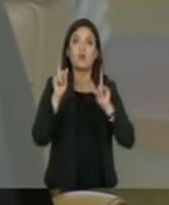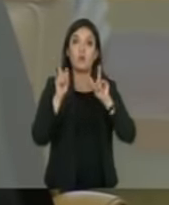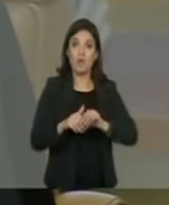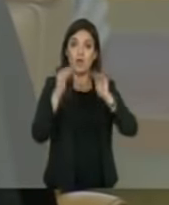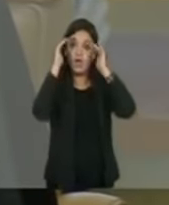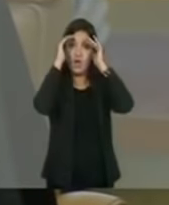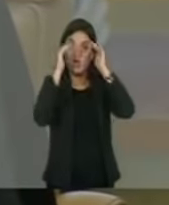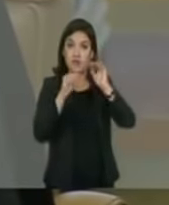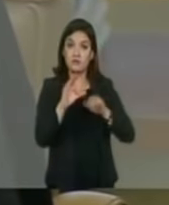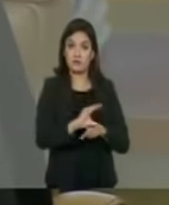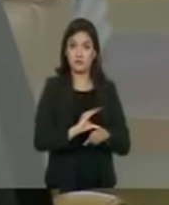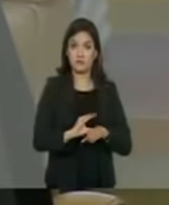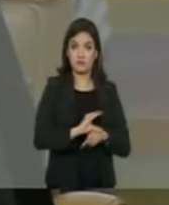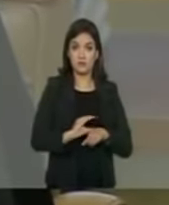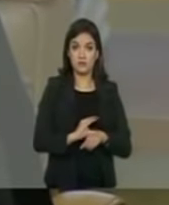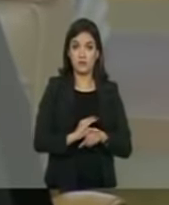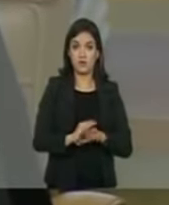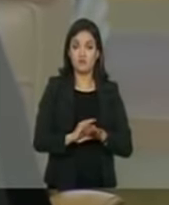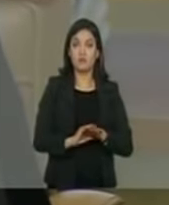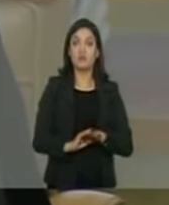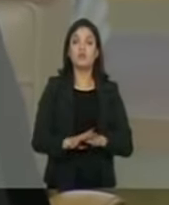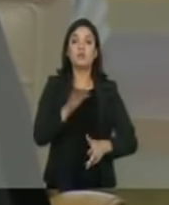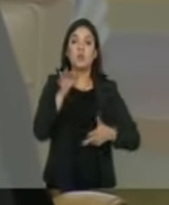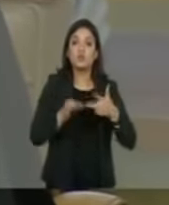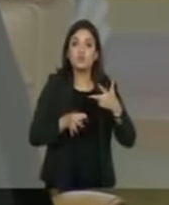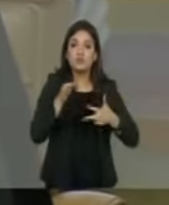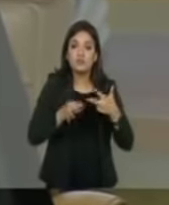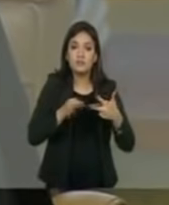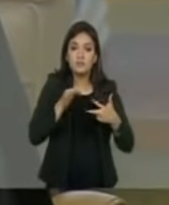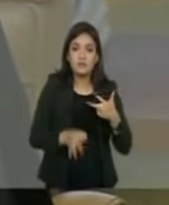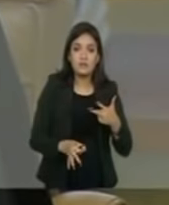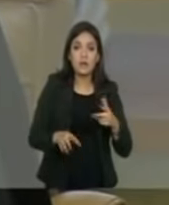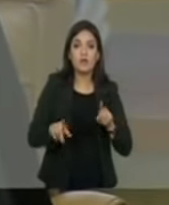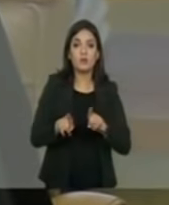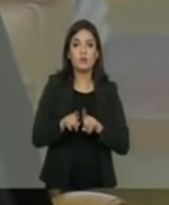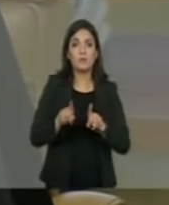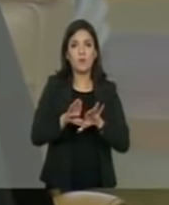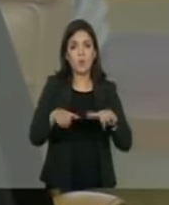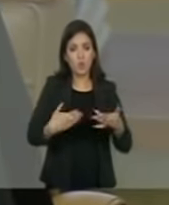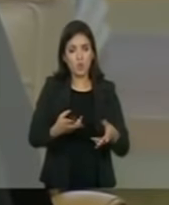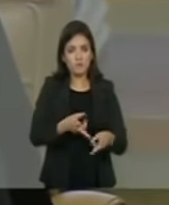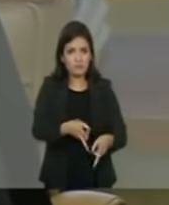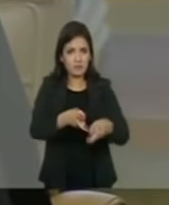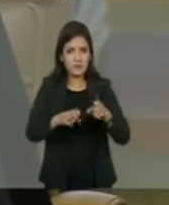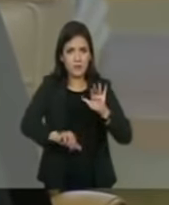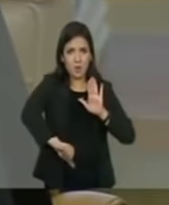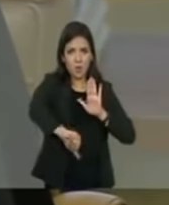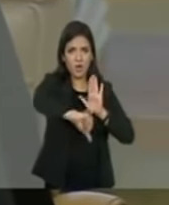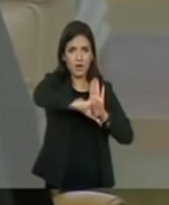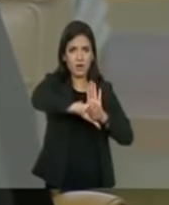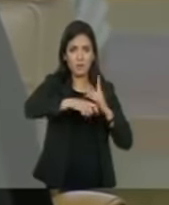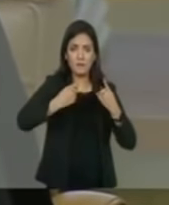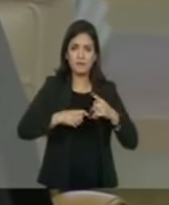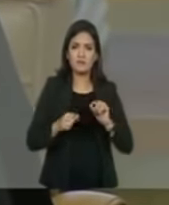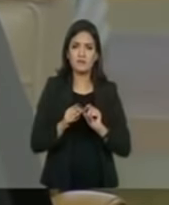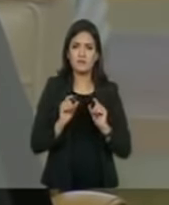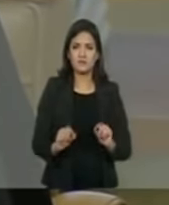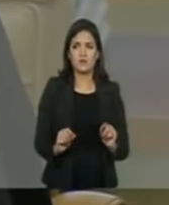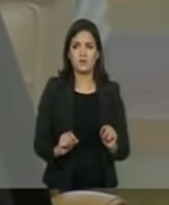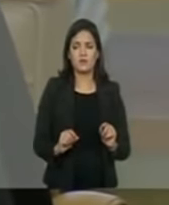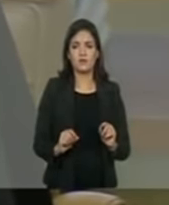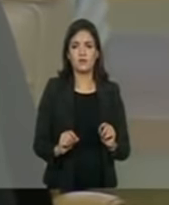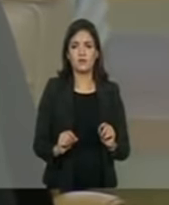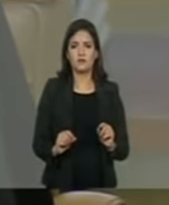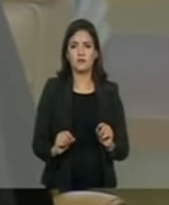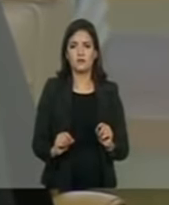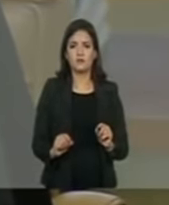resposta do poder público ao fenômeno criminoso resposta essa que não pode manifestar se de